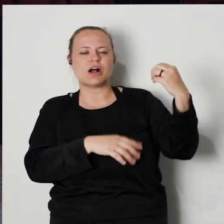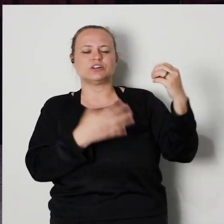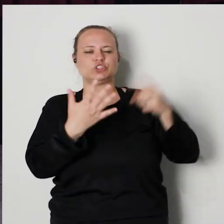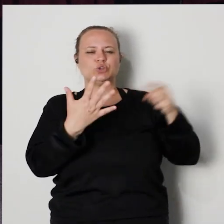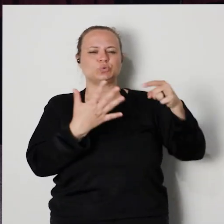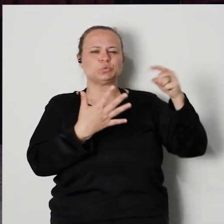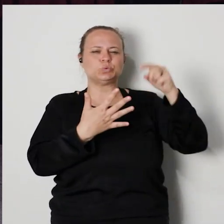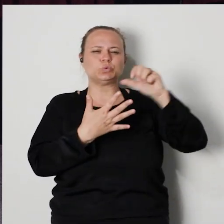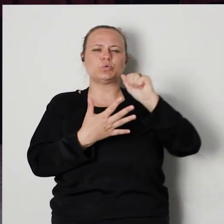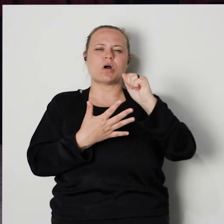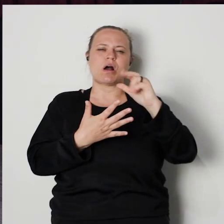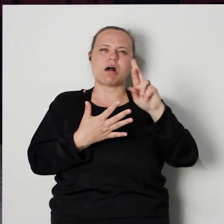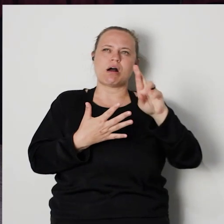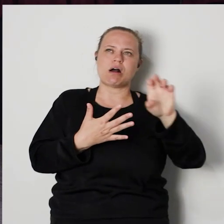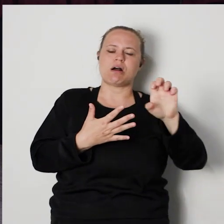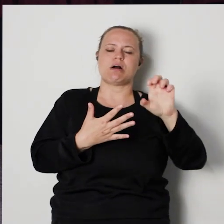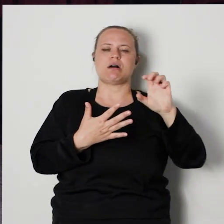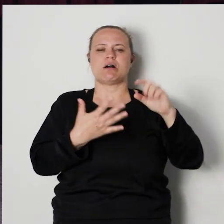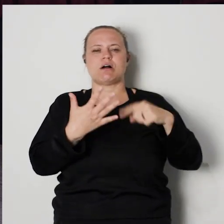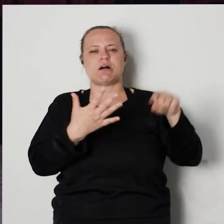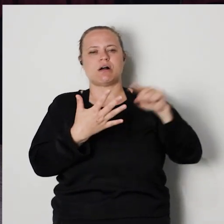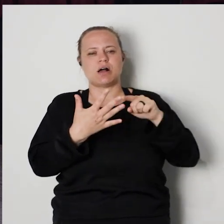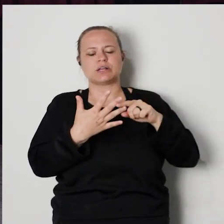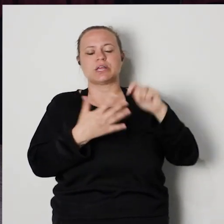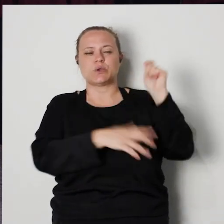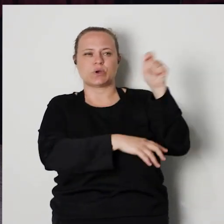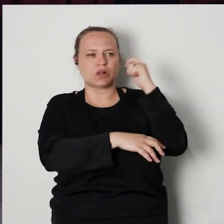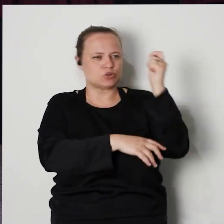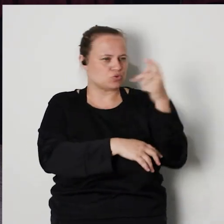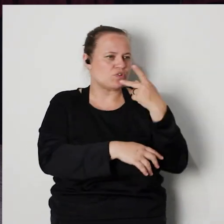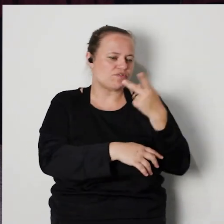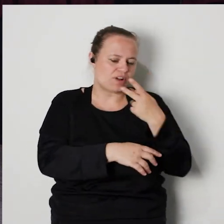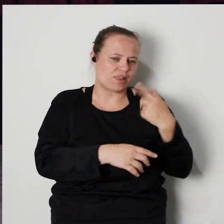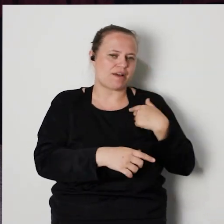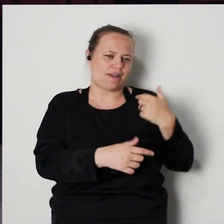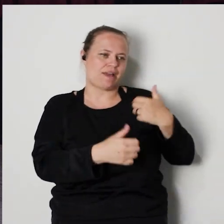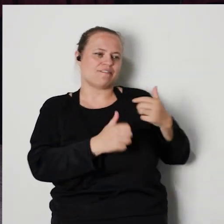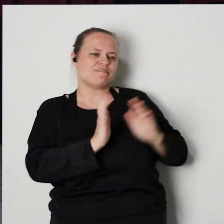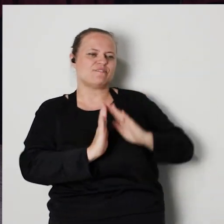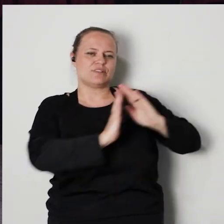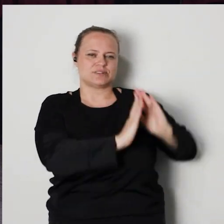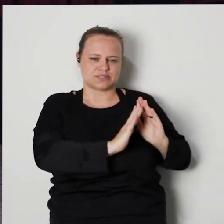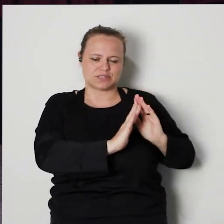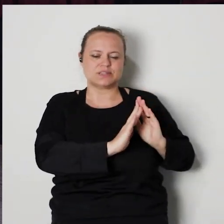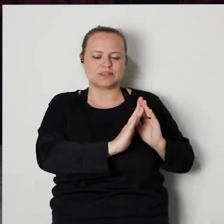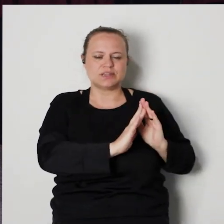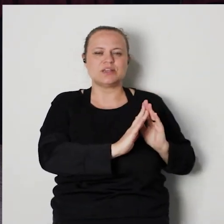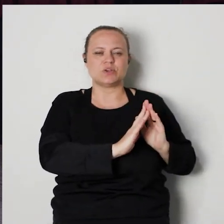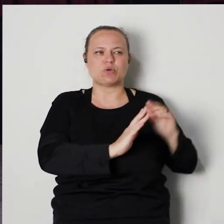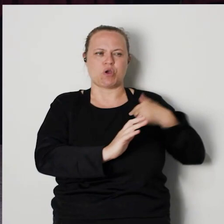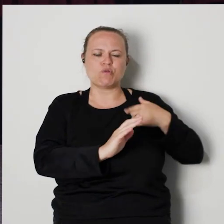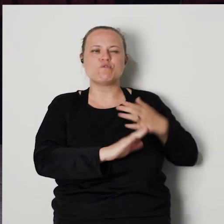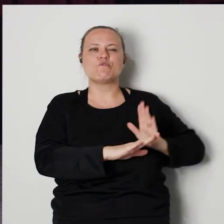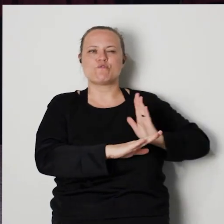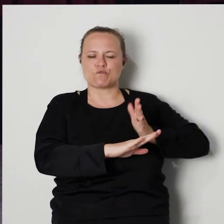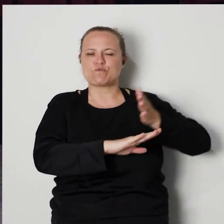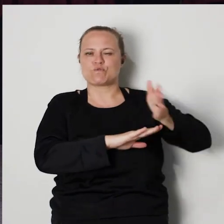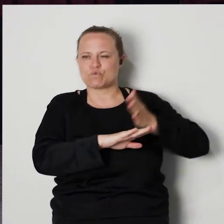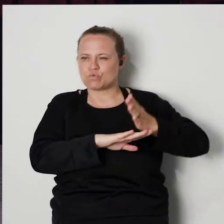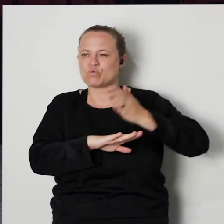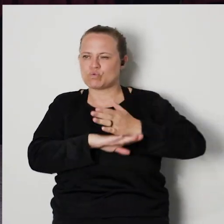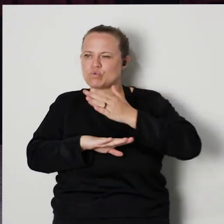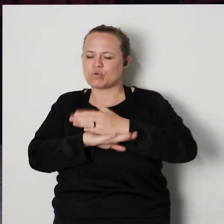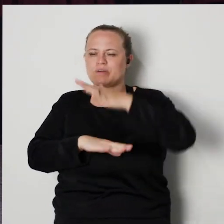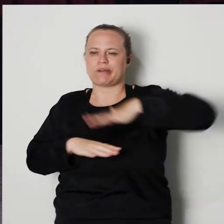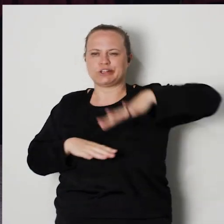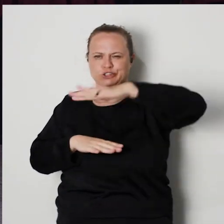estados. Nossa. Foi viajar pelo país inteiro, Acre, Roraima, Paraíba, né? Rio Grande do